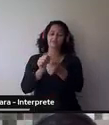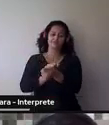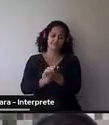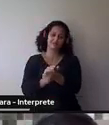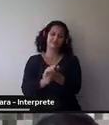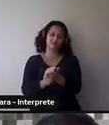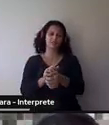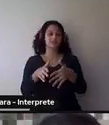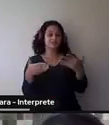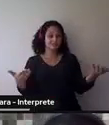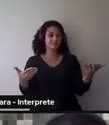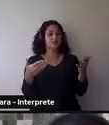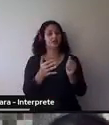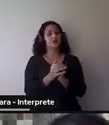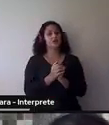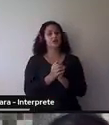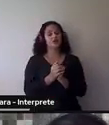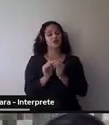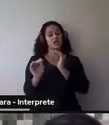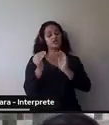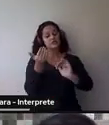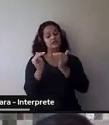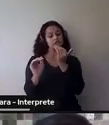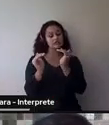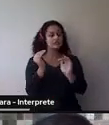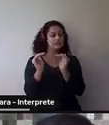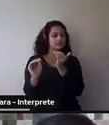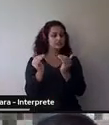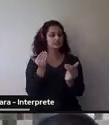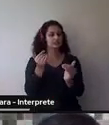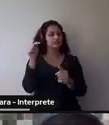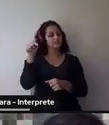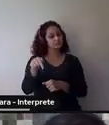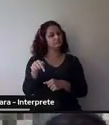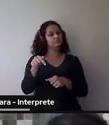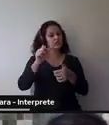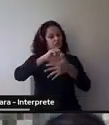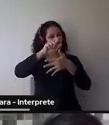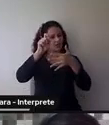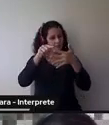analisando foi feita análise, no caso, em cima dessa hipótese,